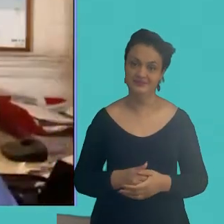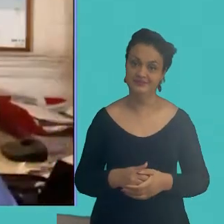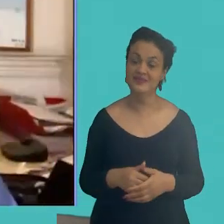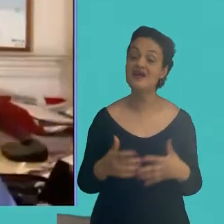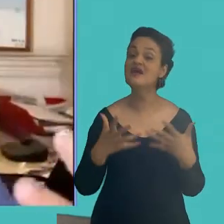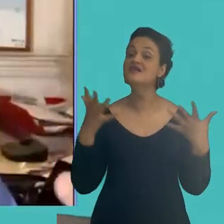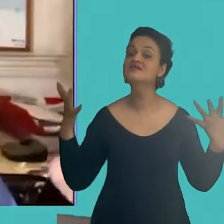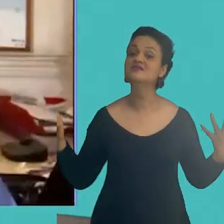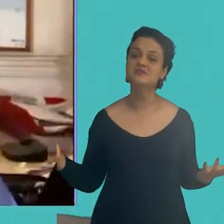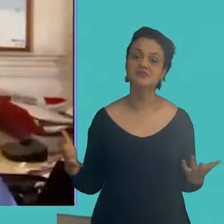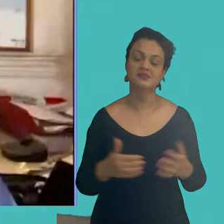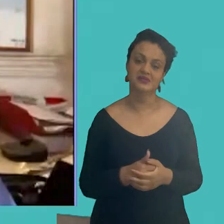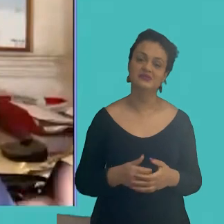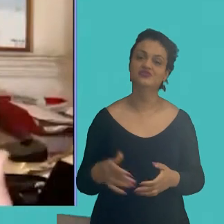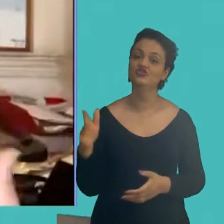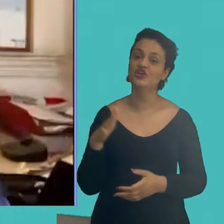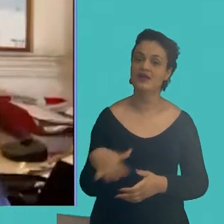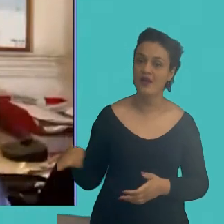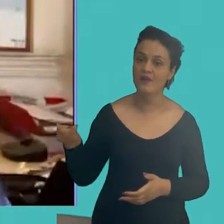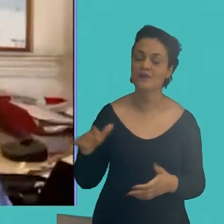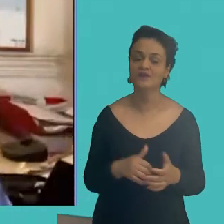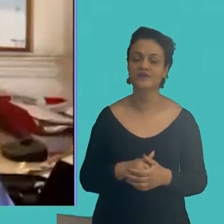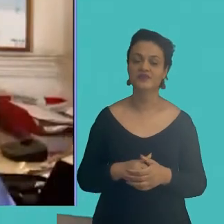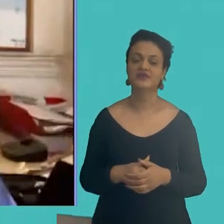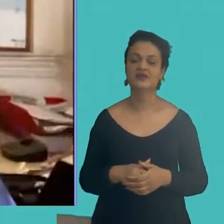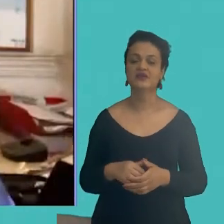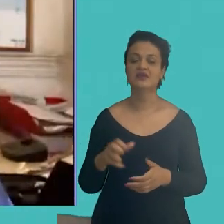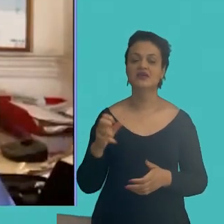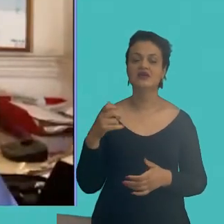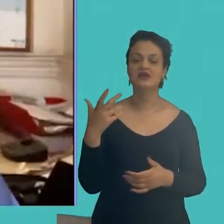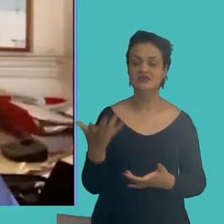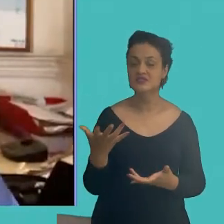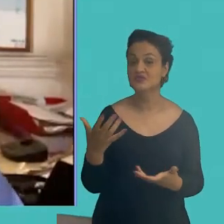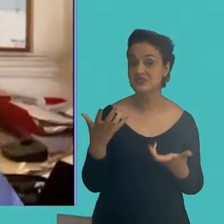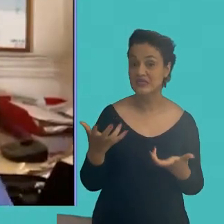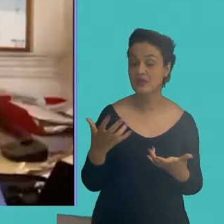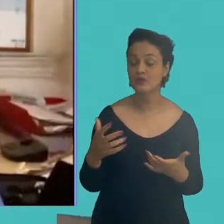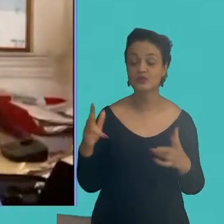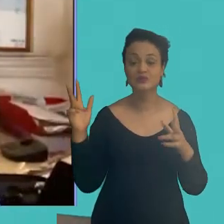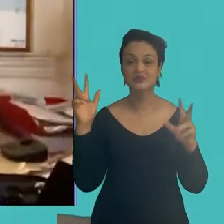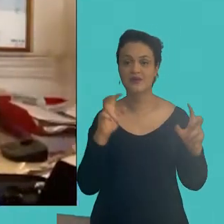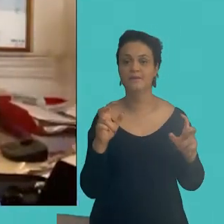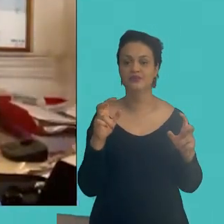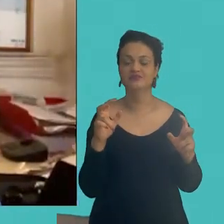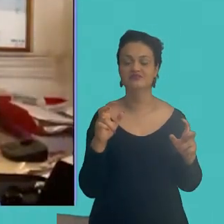universal. É, se vocês quiserem, o espírito do nosso tempo, uma palavra alemã